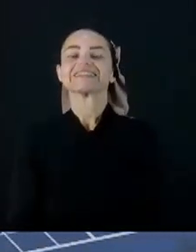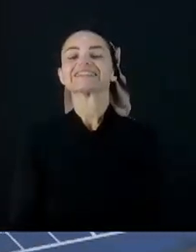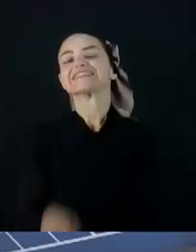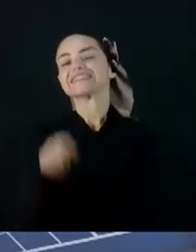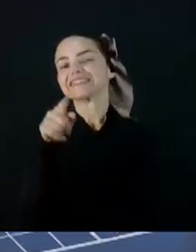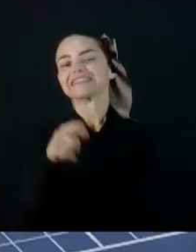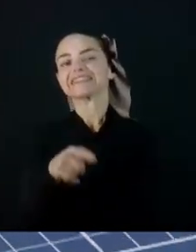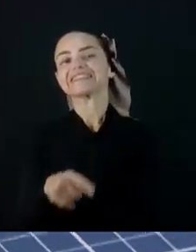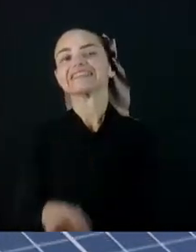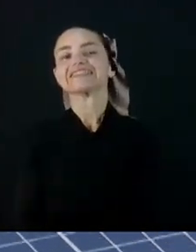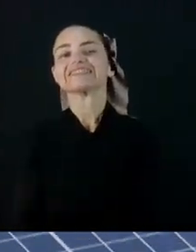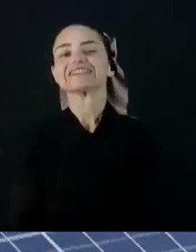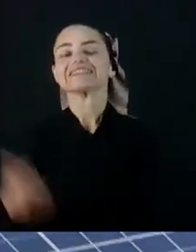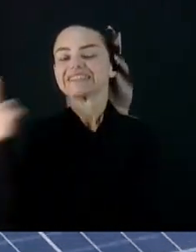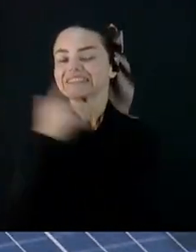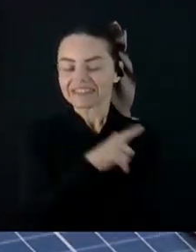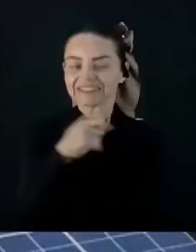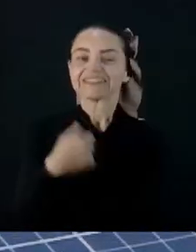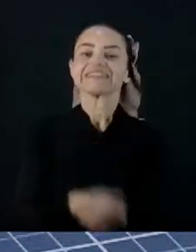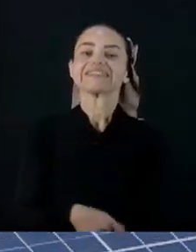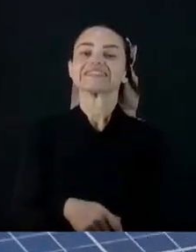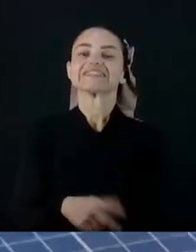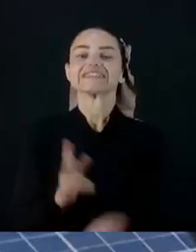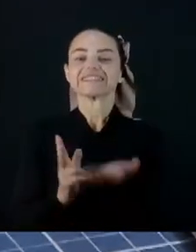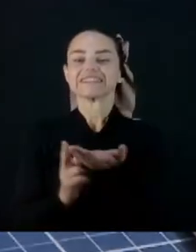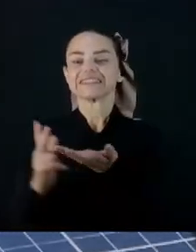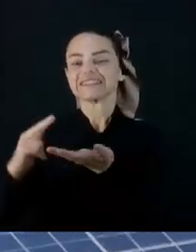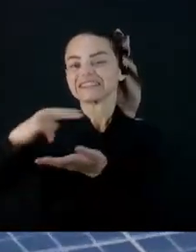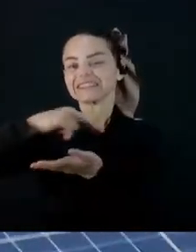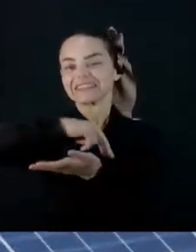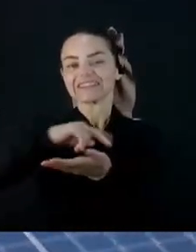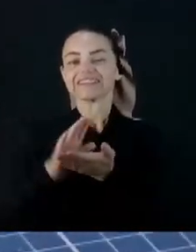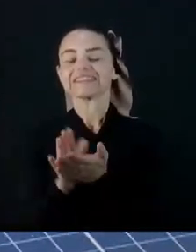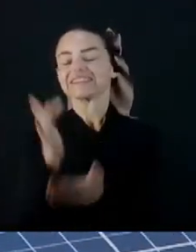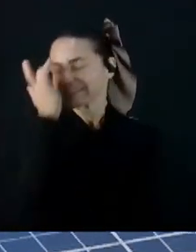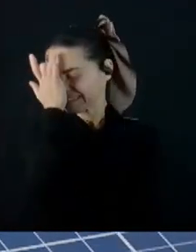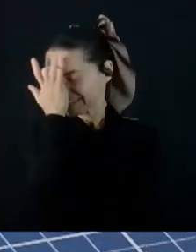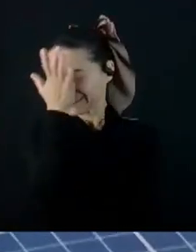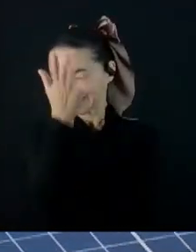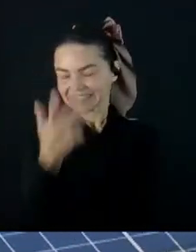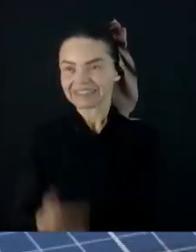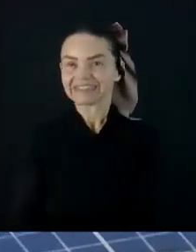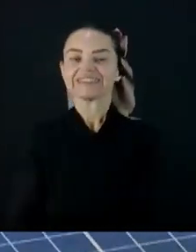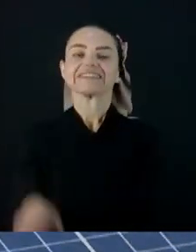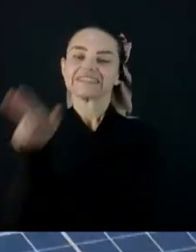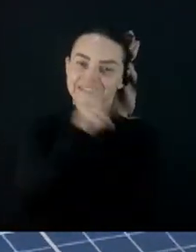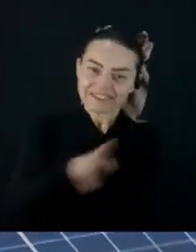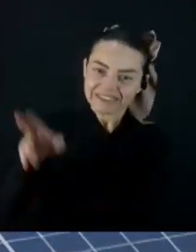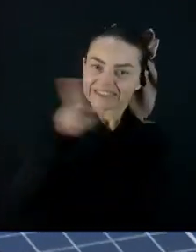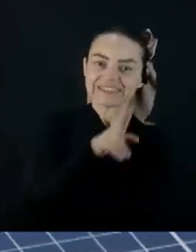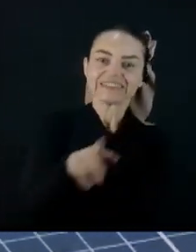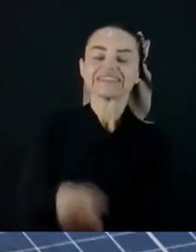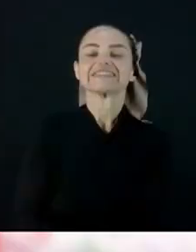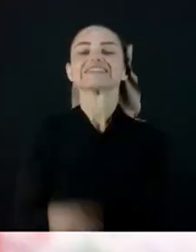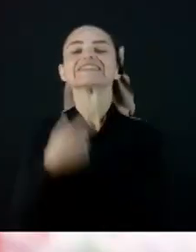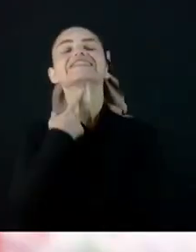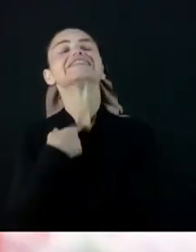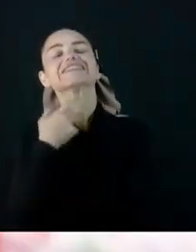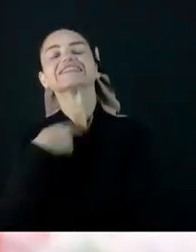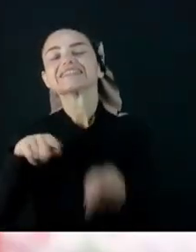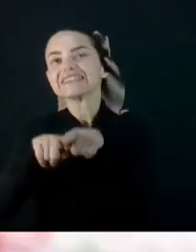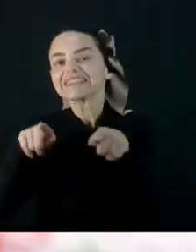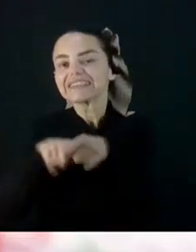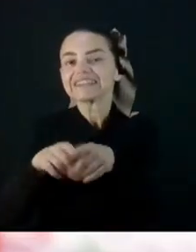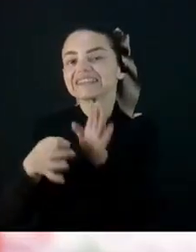gente consegue fazer o molde, Uhum. tá? Dele, é facinho. Você pode usar a medida que você quiser também. A sugestão